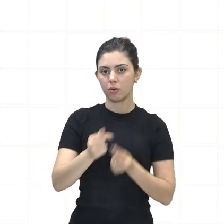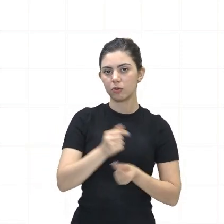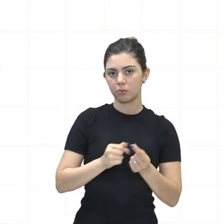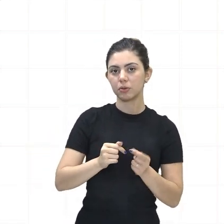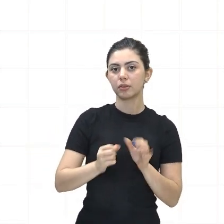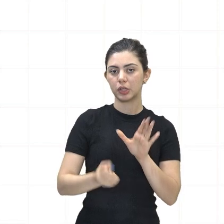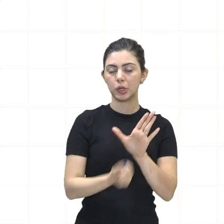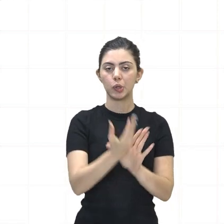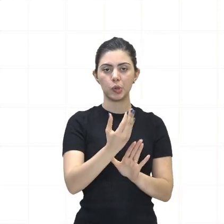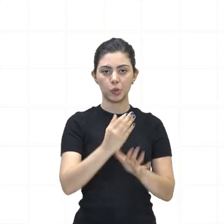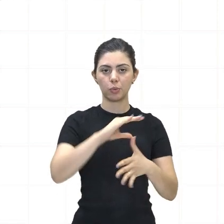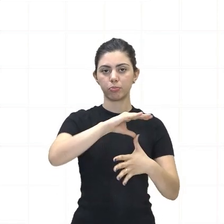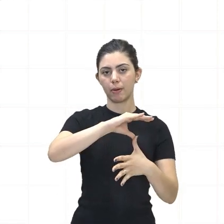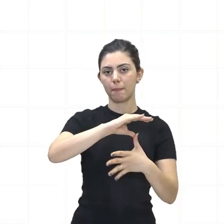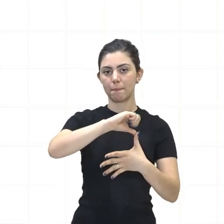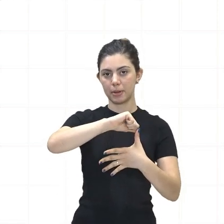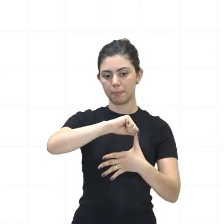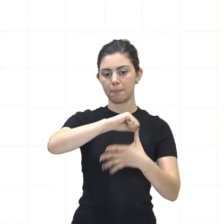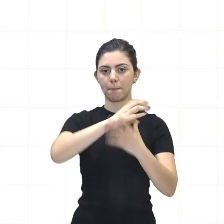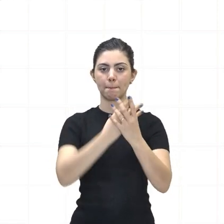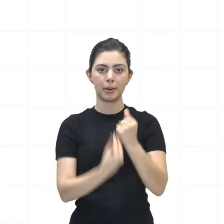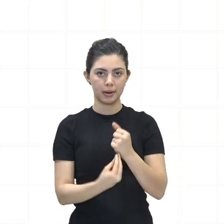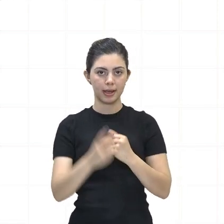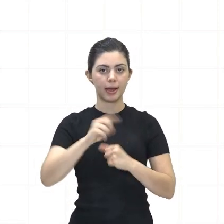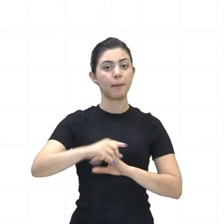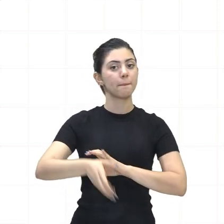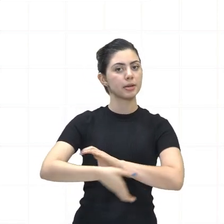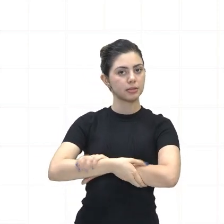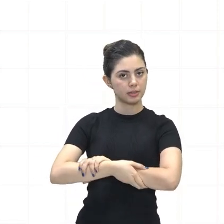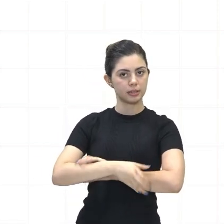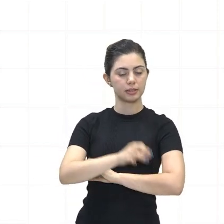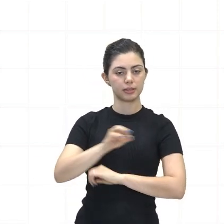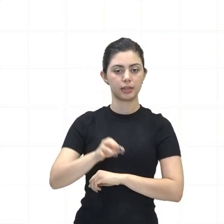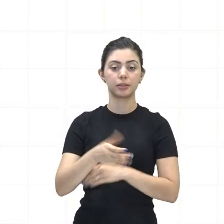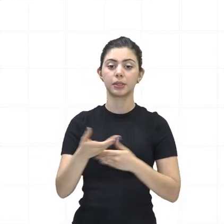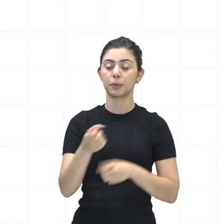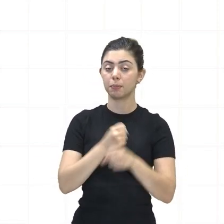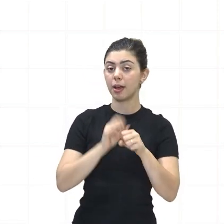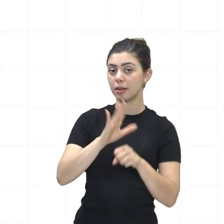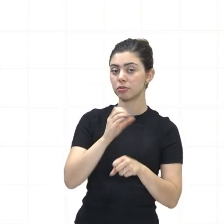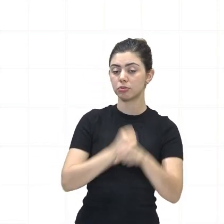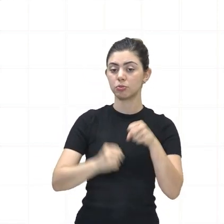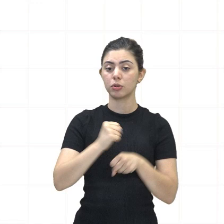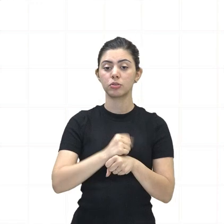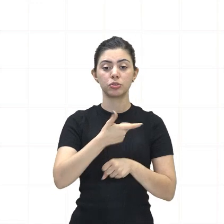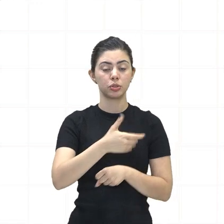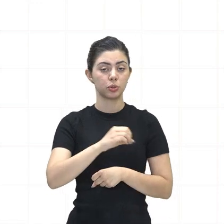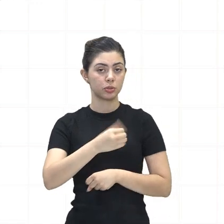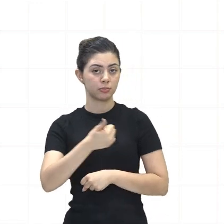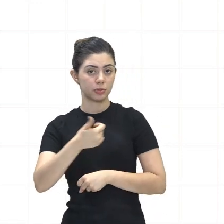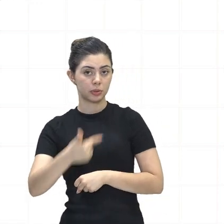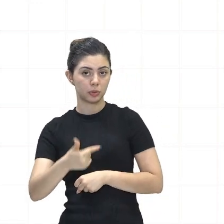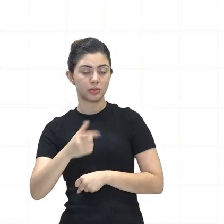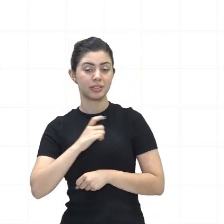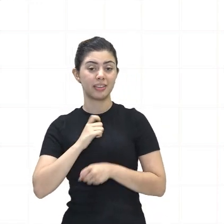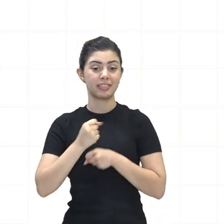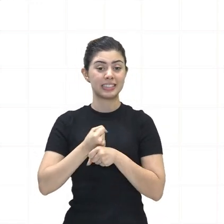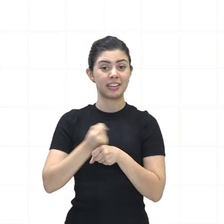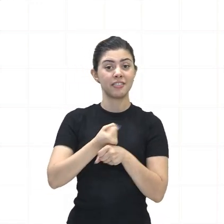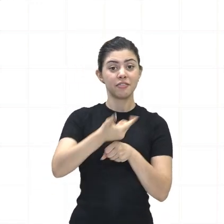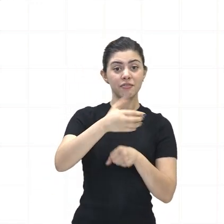do Mercosul, né? Que é essa parceria entre os países. Quando foi em 2012, né? Quase 20 anos depois,